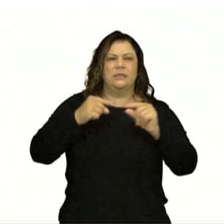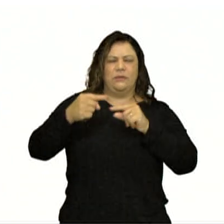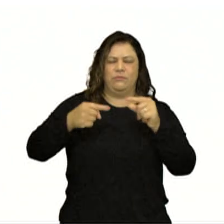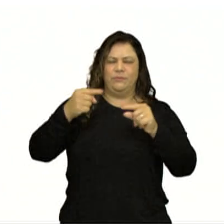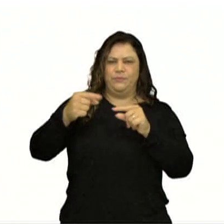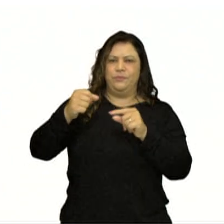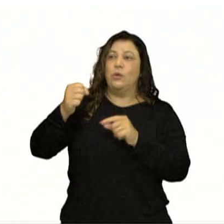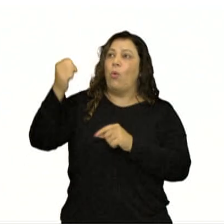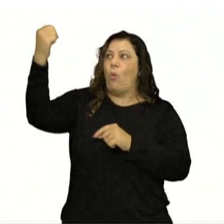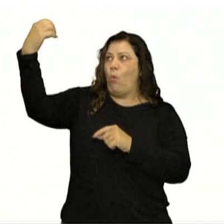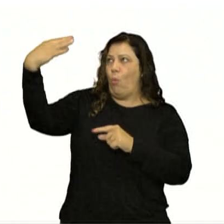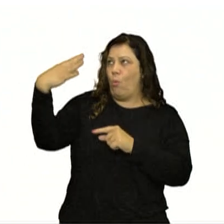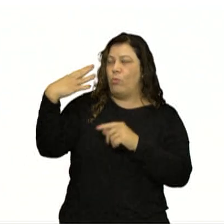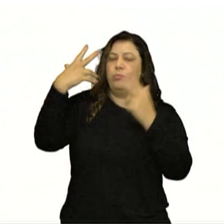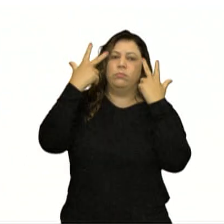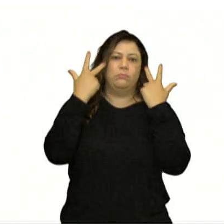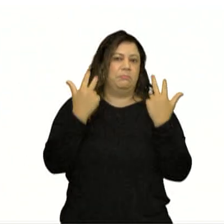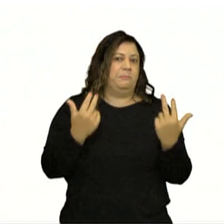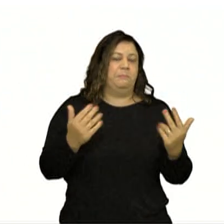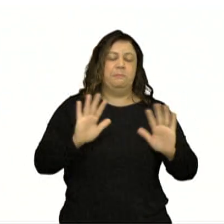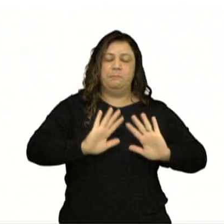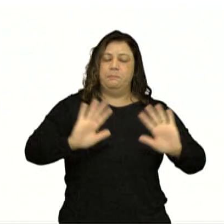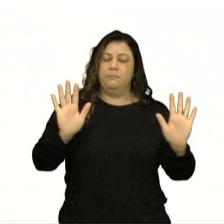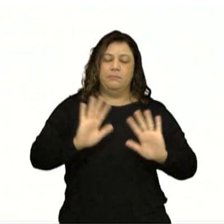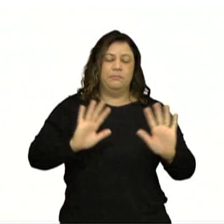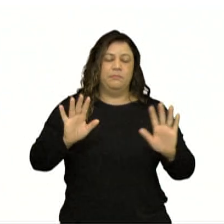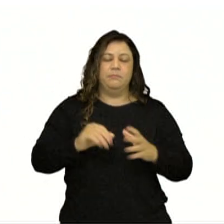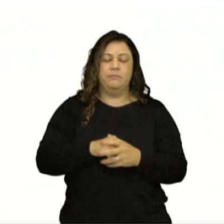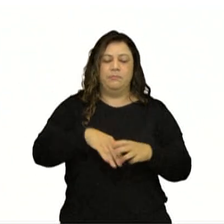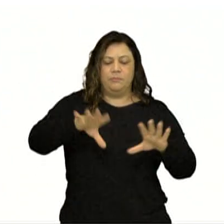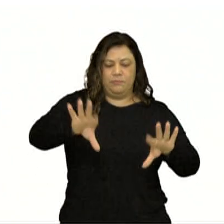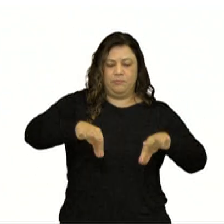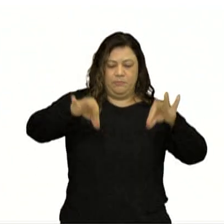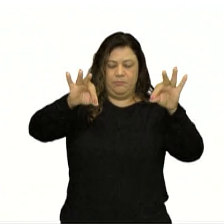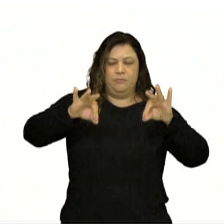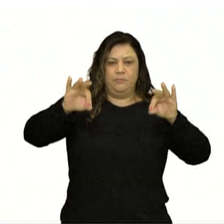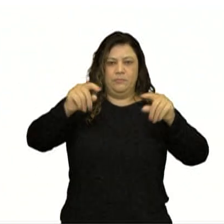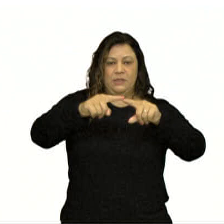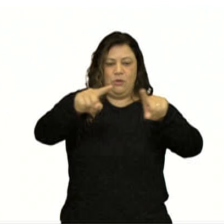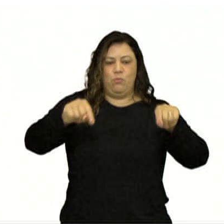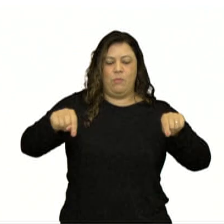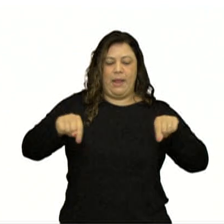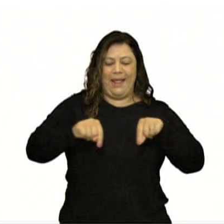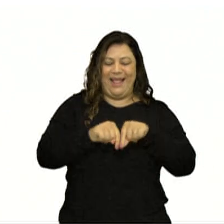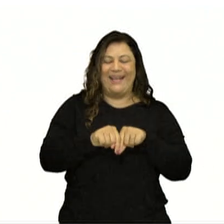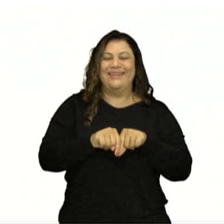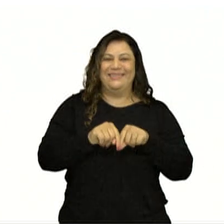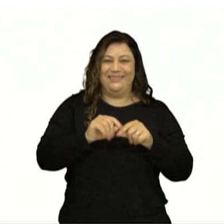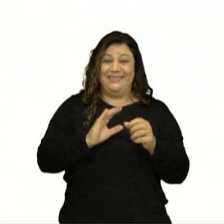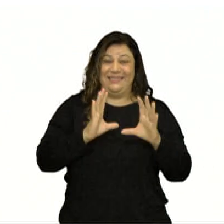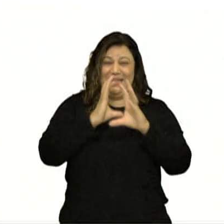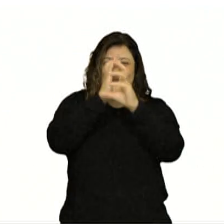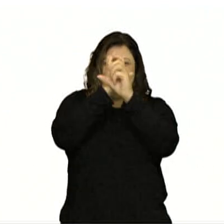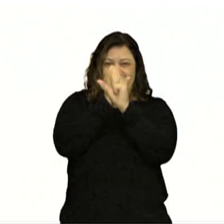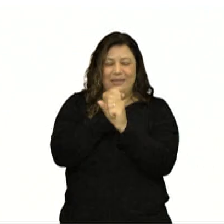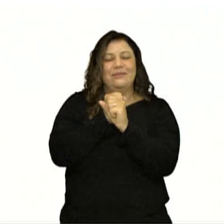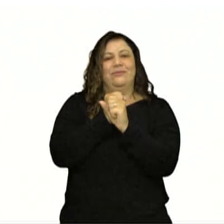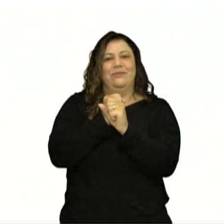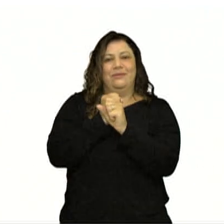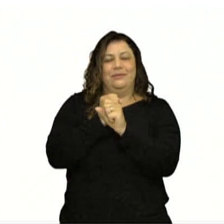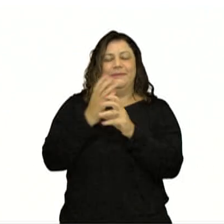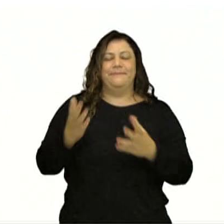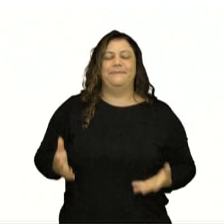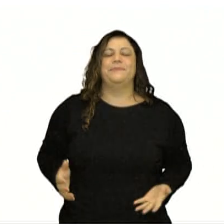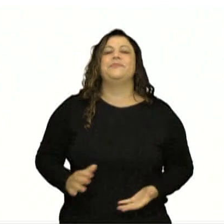de luz natural e por isso costuma-se manipular o filme dentro de uma sala em que não entre luz